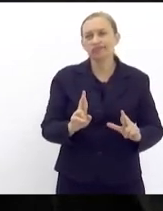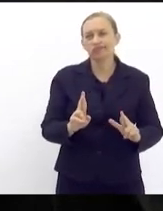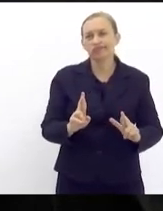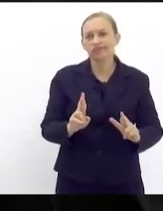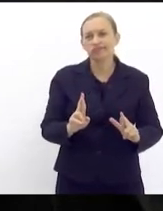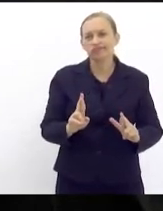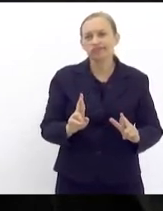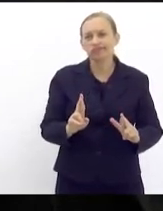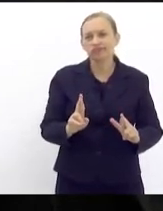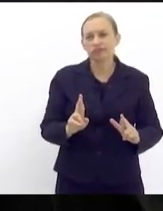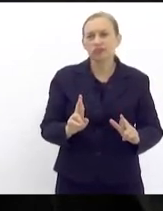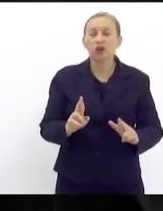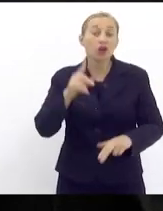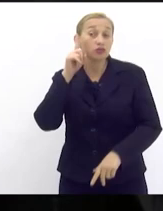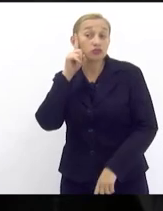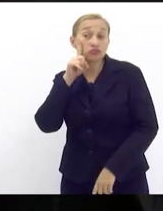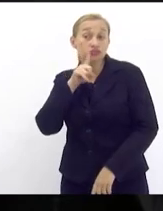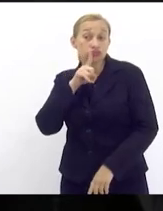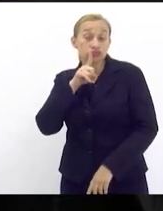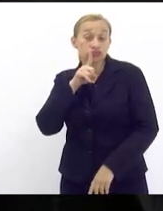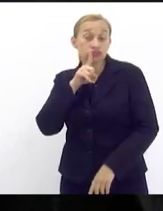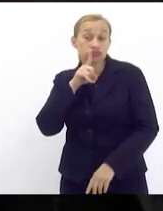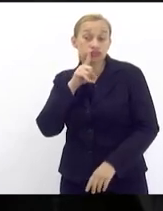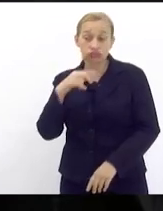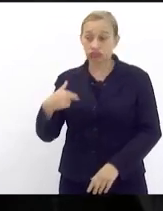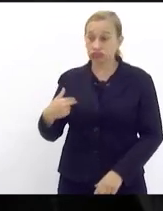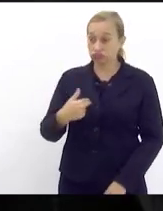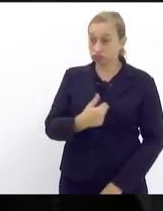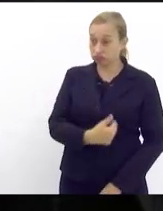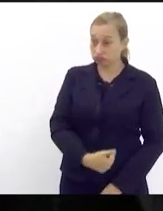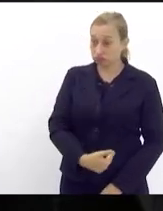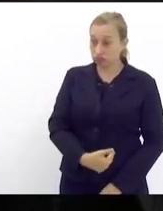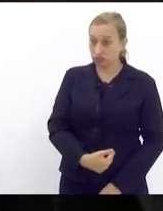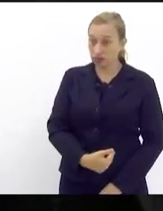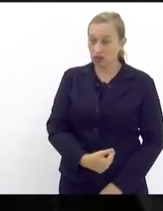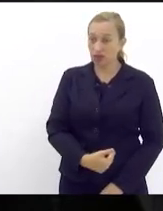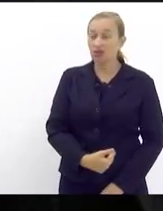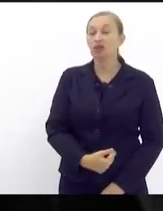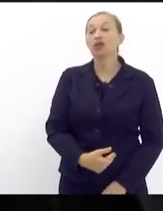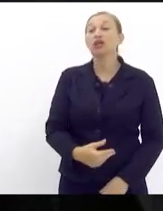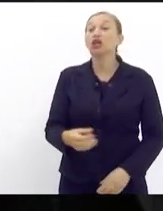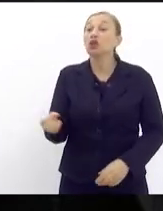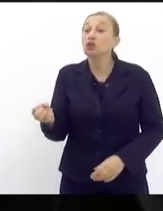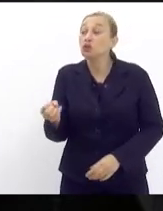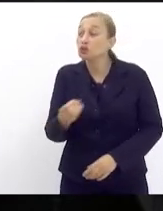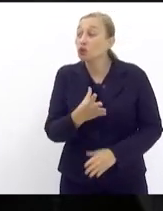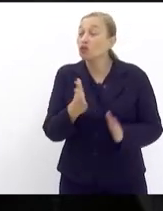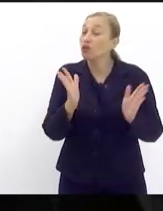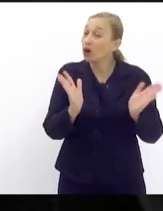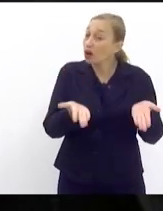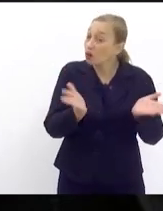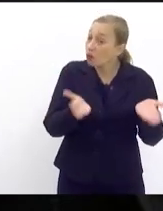dos Estados Unidos com a China e mais recentemente